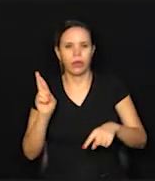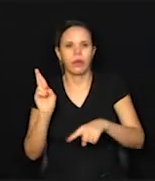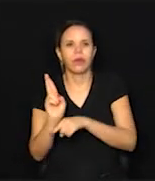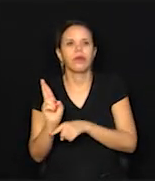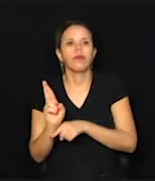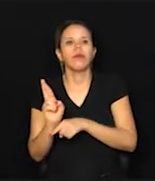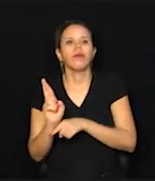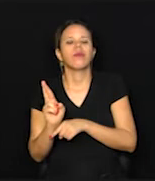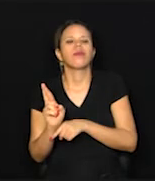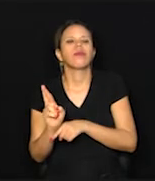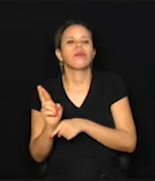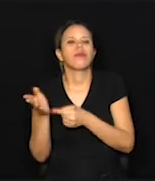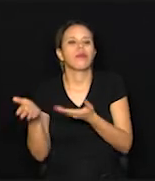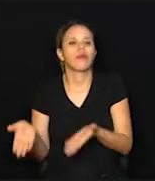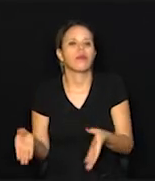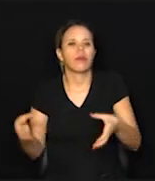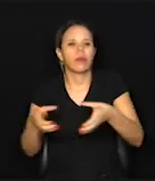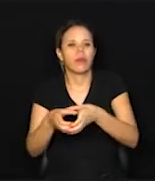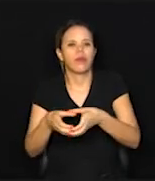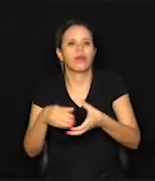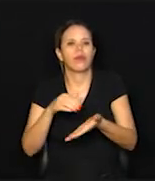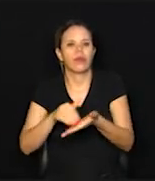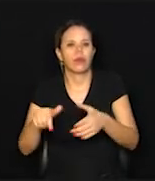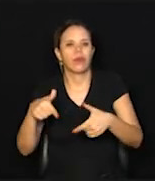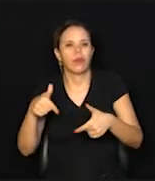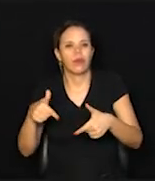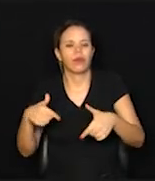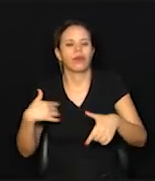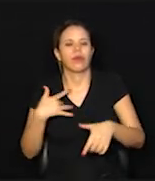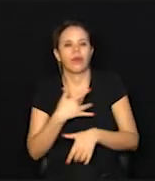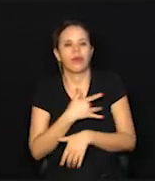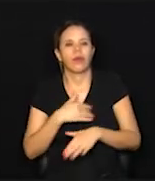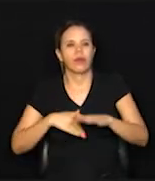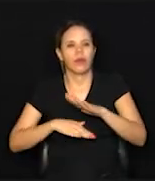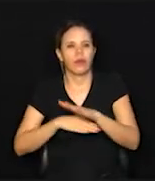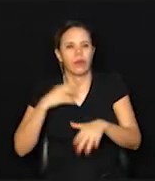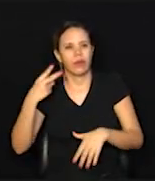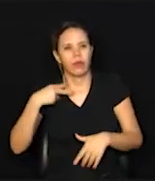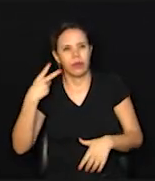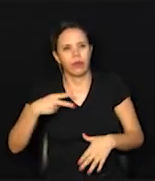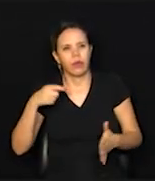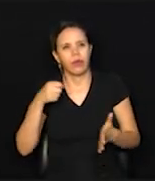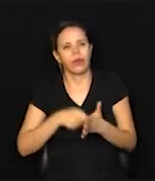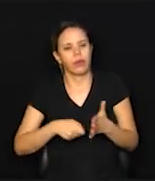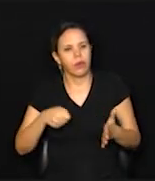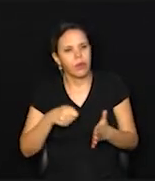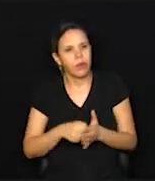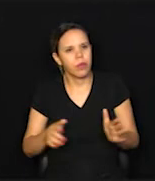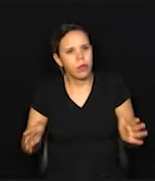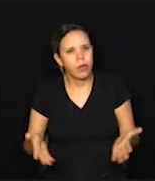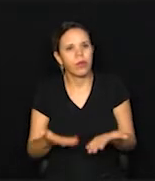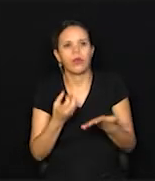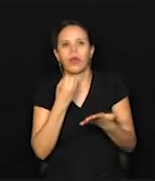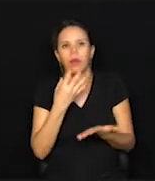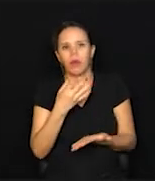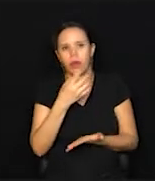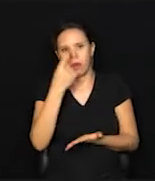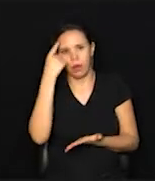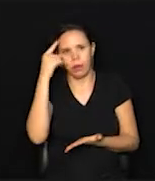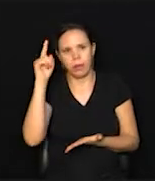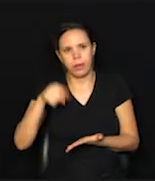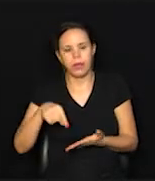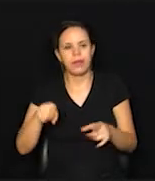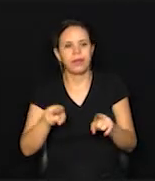representante aqui na Comissão de Saúde, uma vereadora também combativa e com boas ideias e